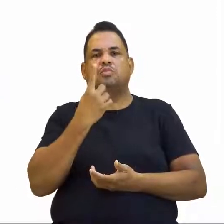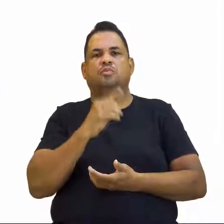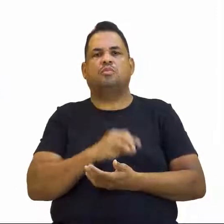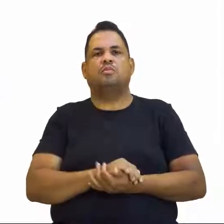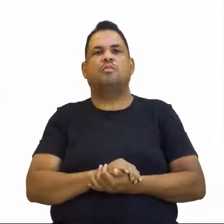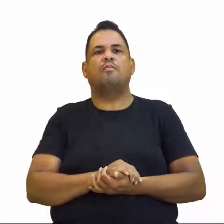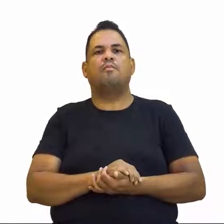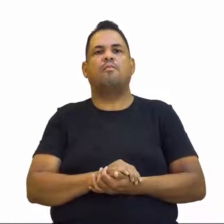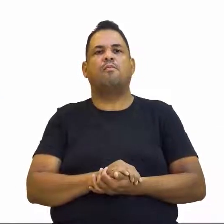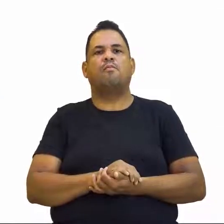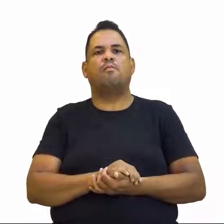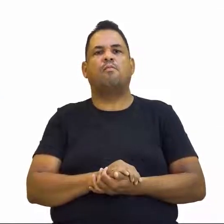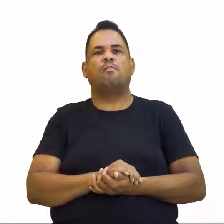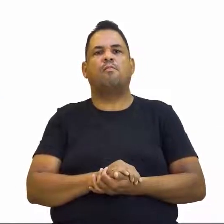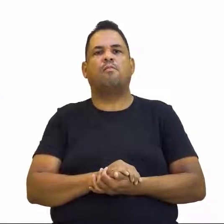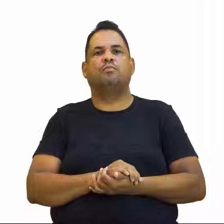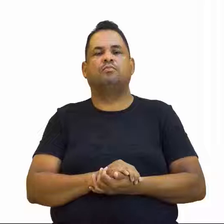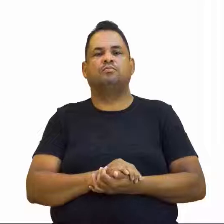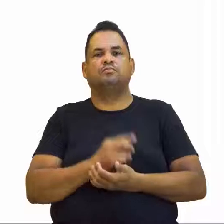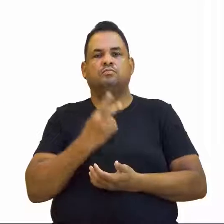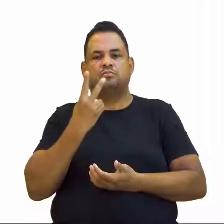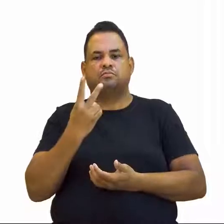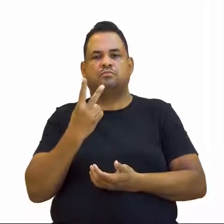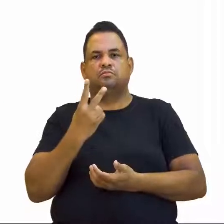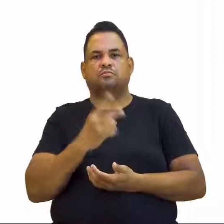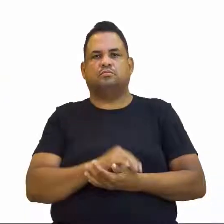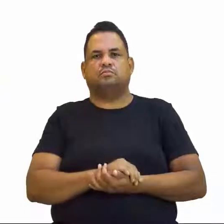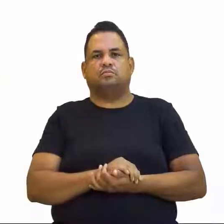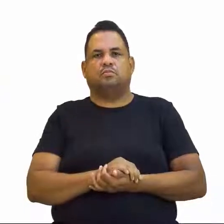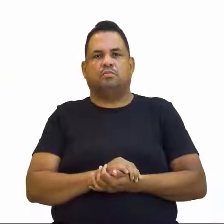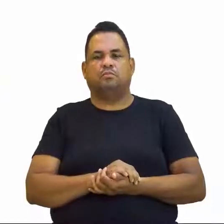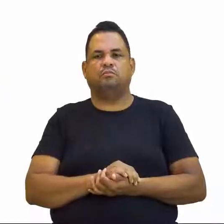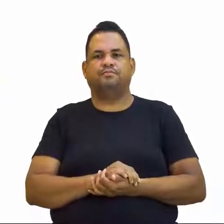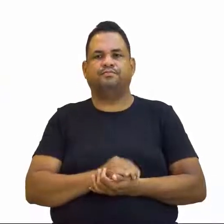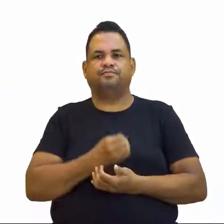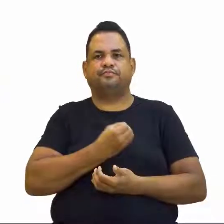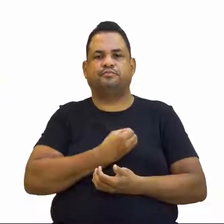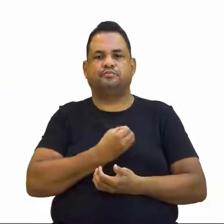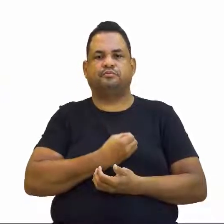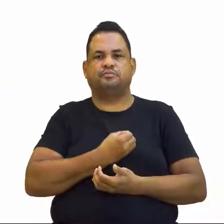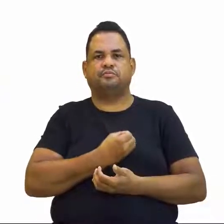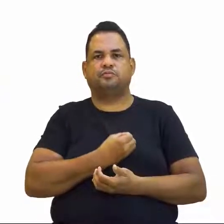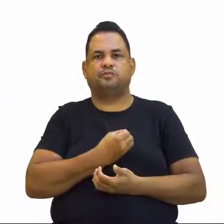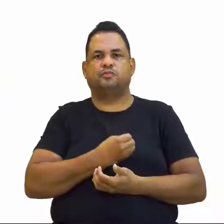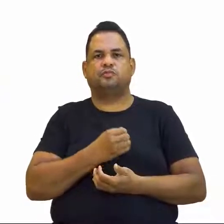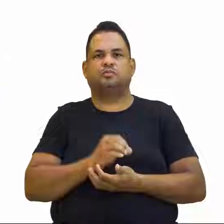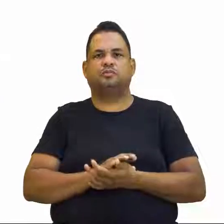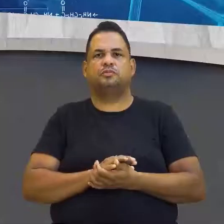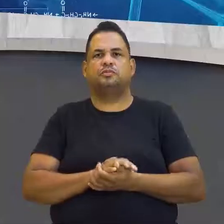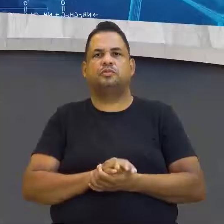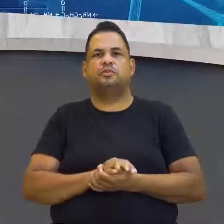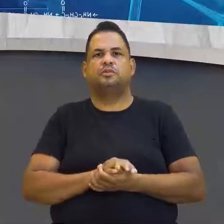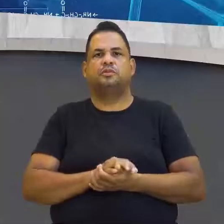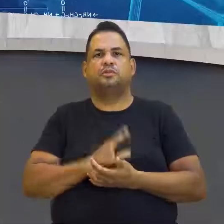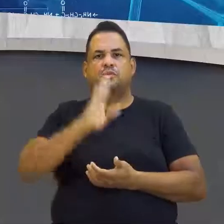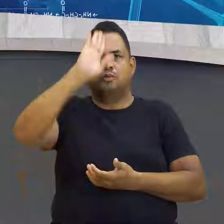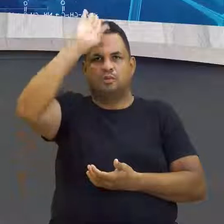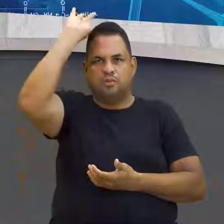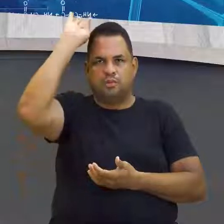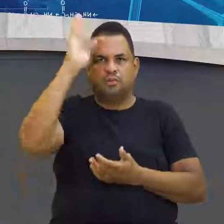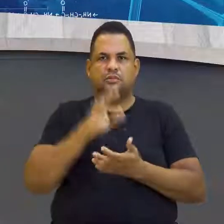romano. E para o segundo, o 2 em algarismo romano também. E aí fica fácil,